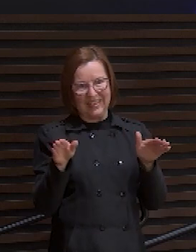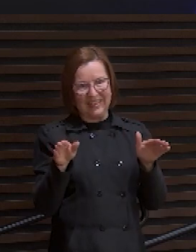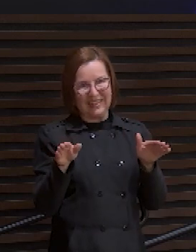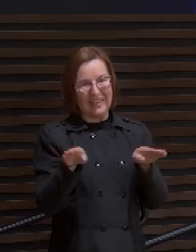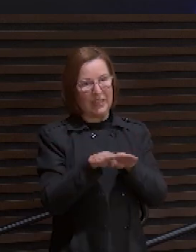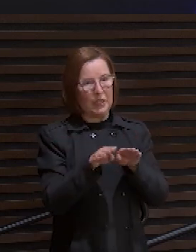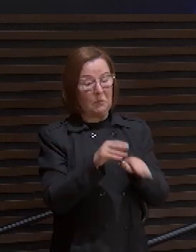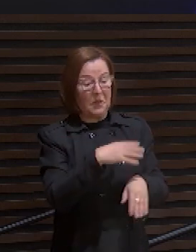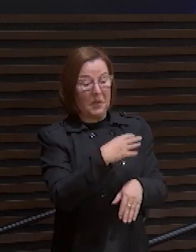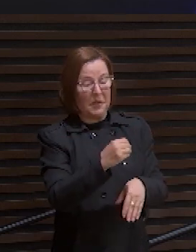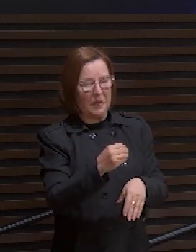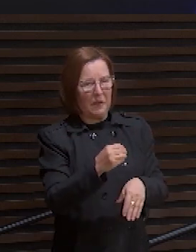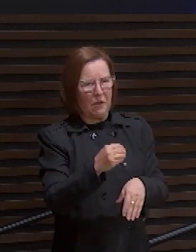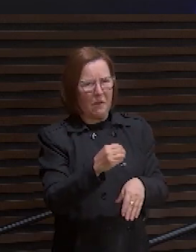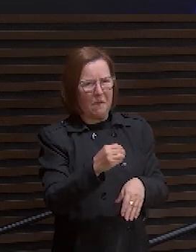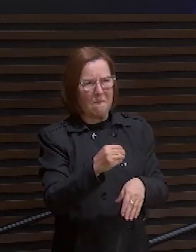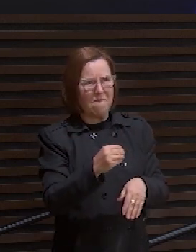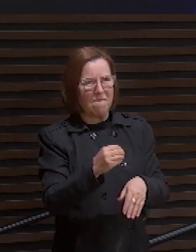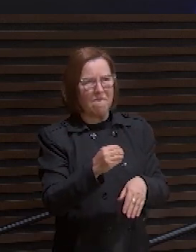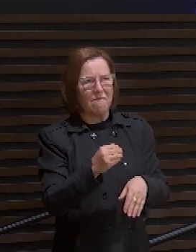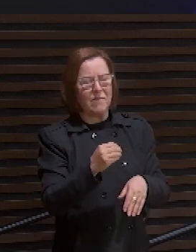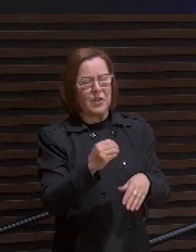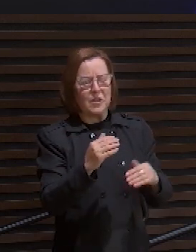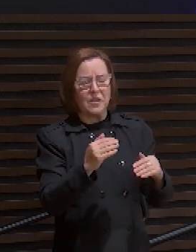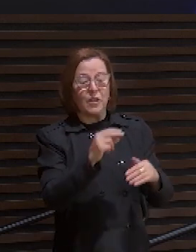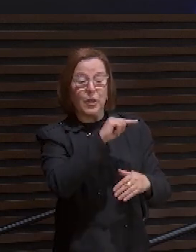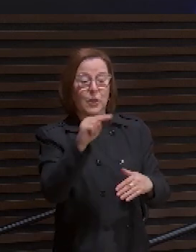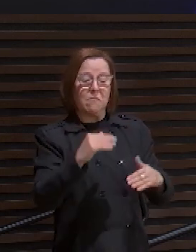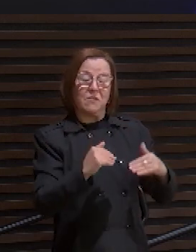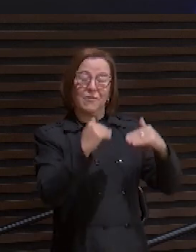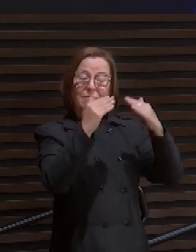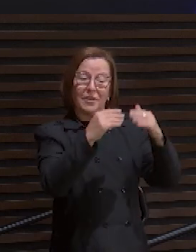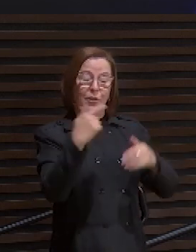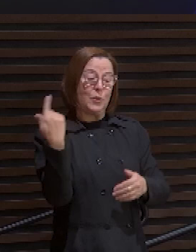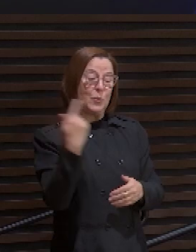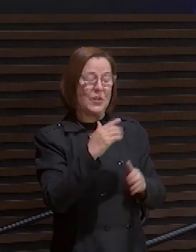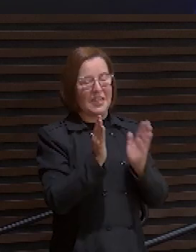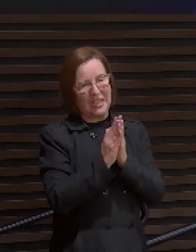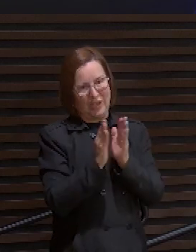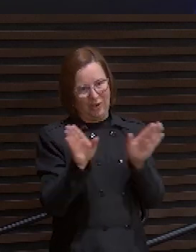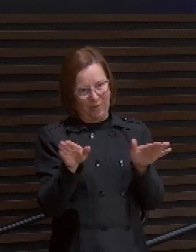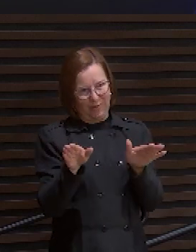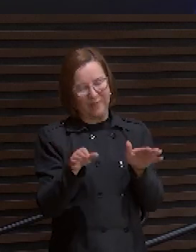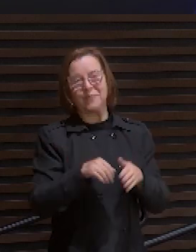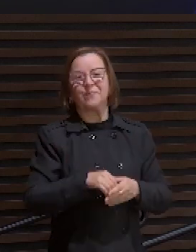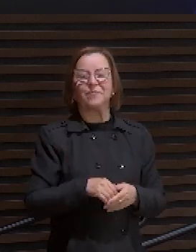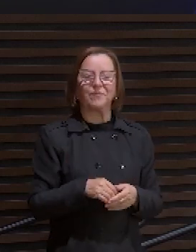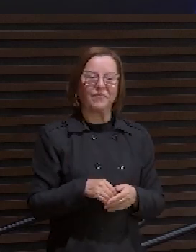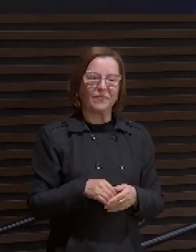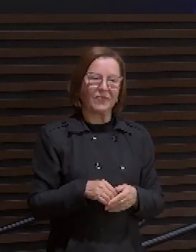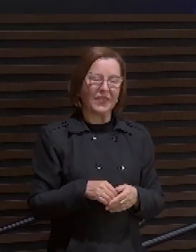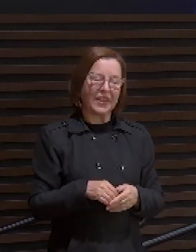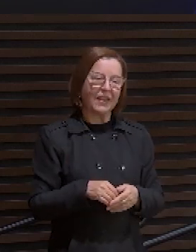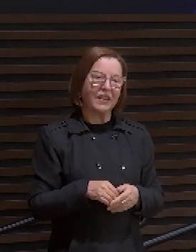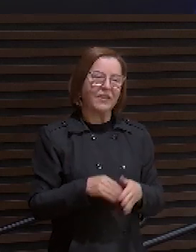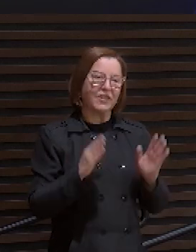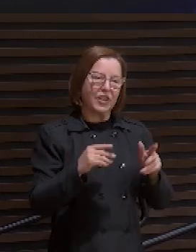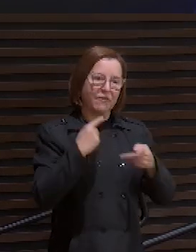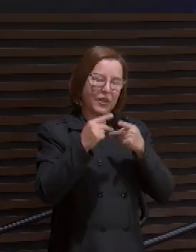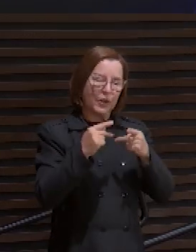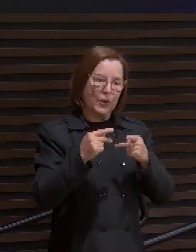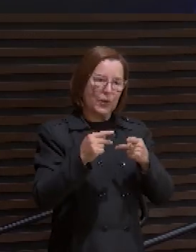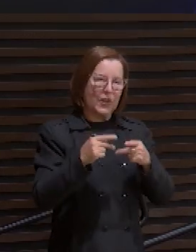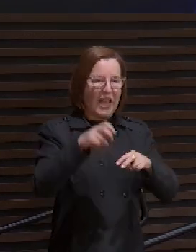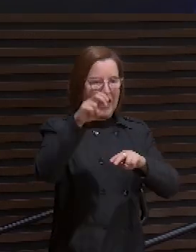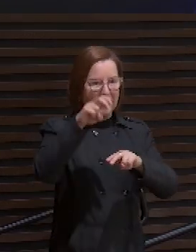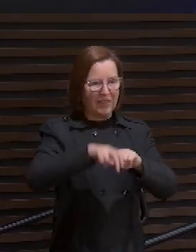excelente nome do que eles. Ele já, no início da carta, vai dizer, assentou-se à